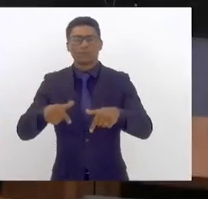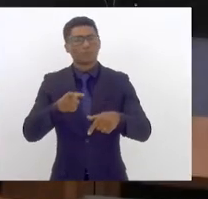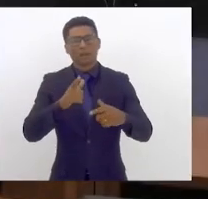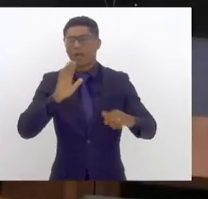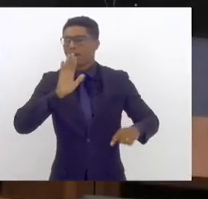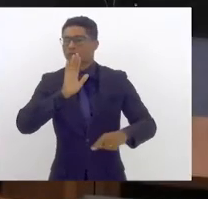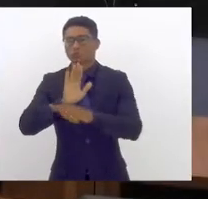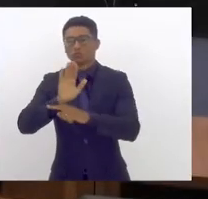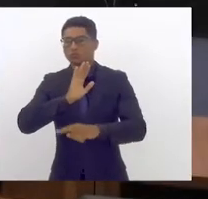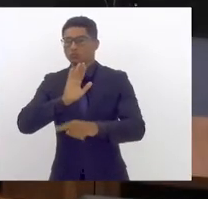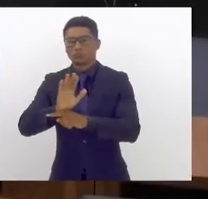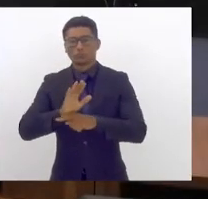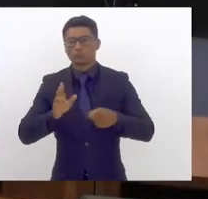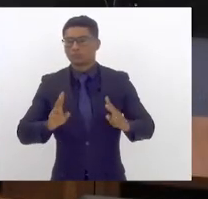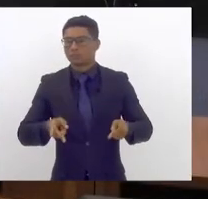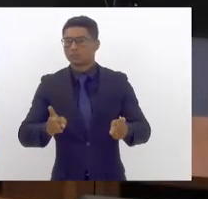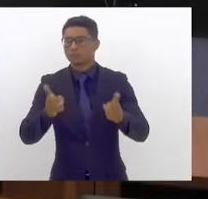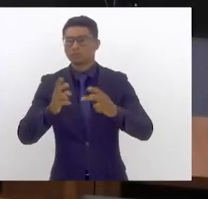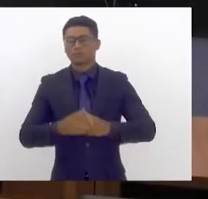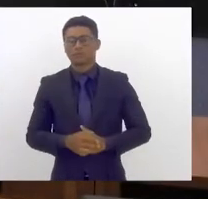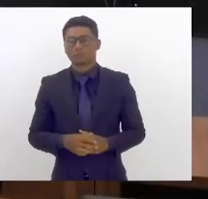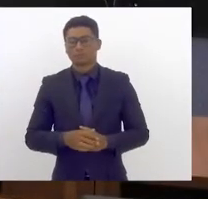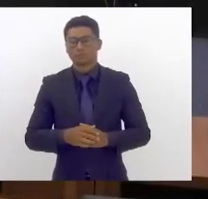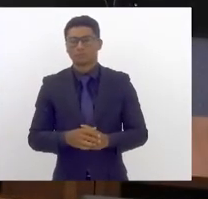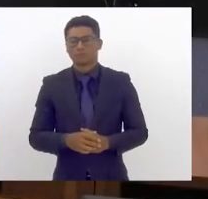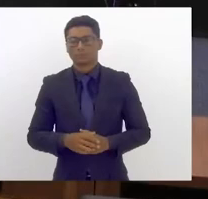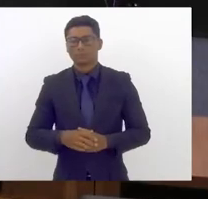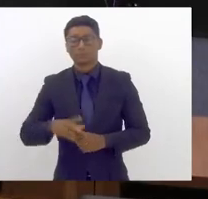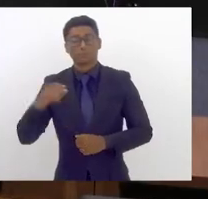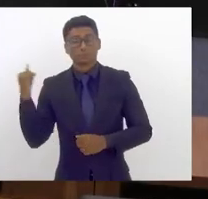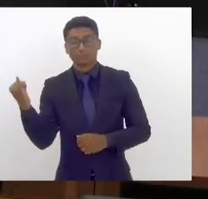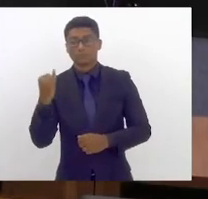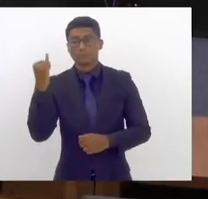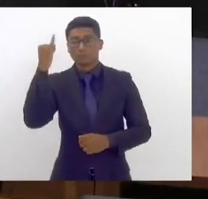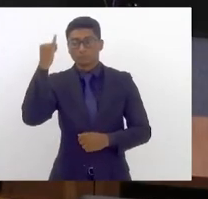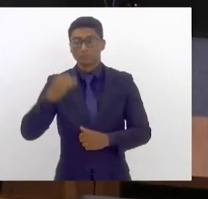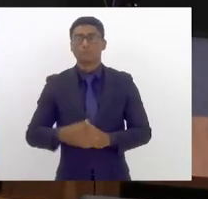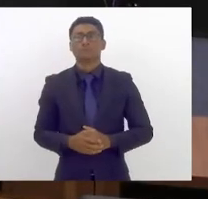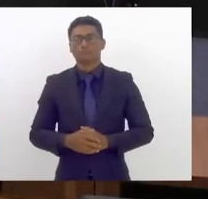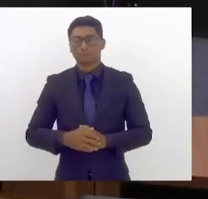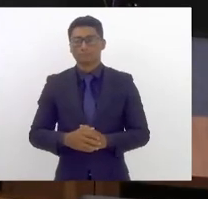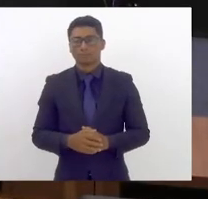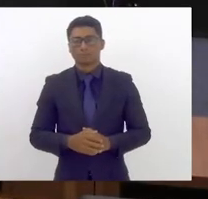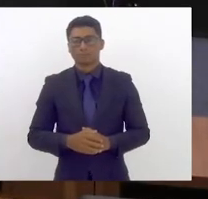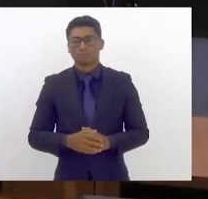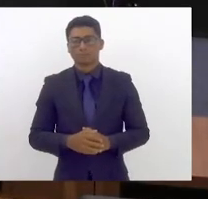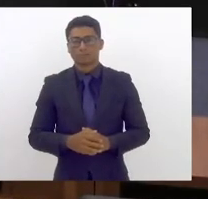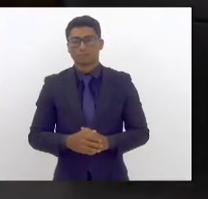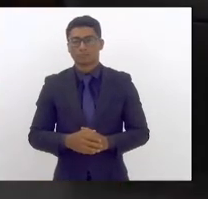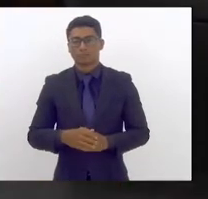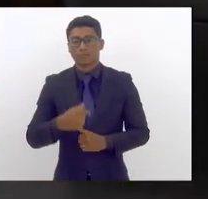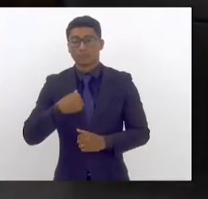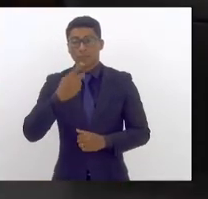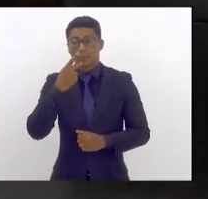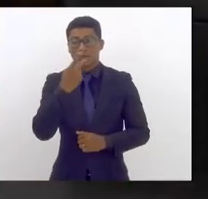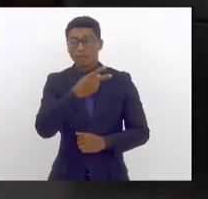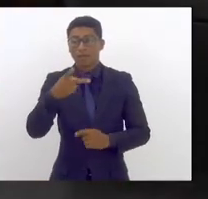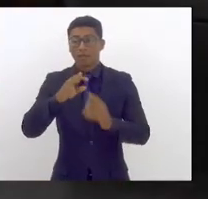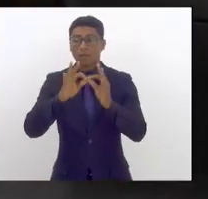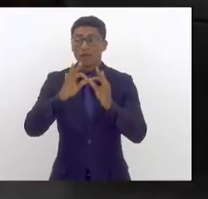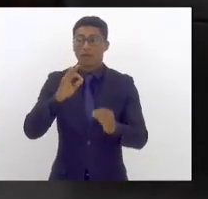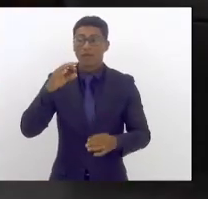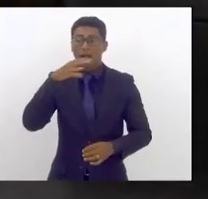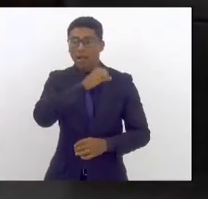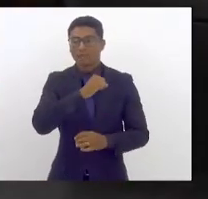a grandes encaminhamentos e é importante a gente trazer esse registro eu tô falando bem rápido para gente não se